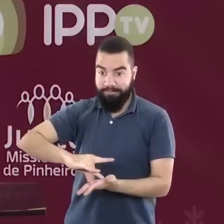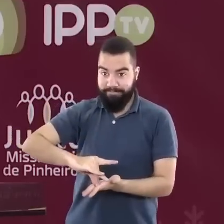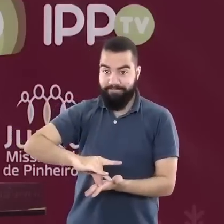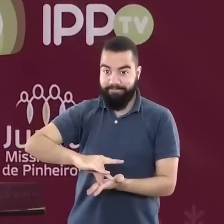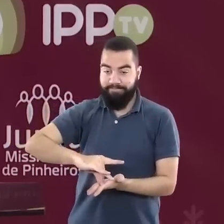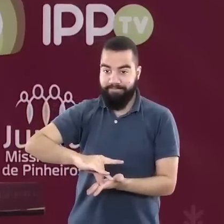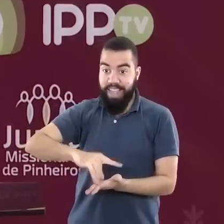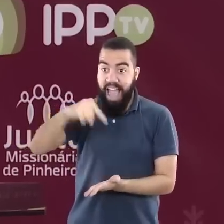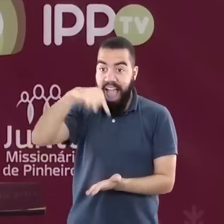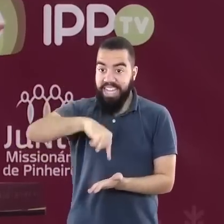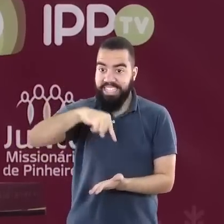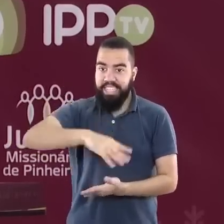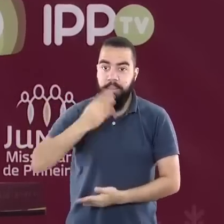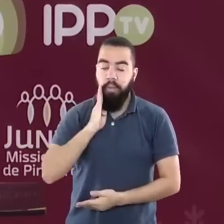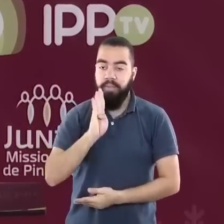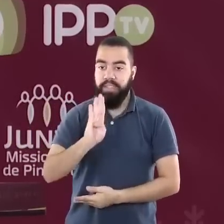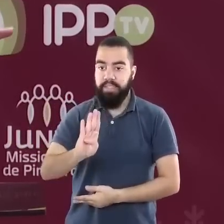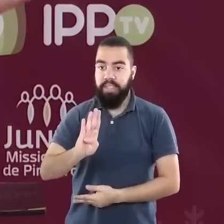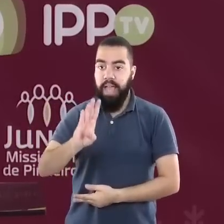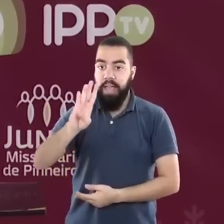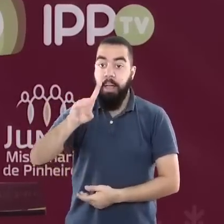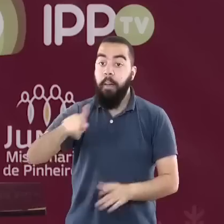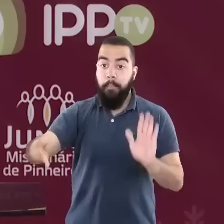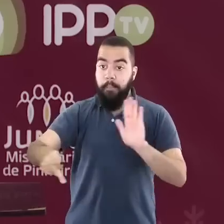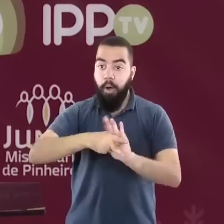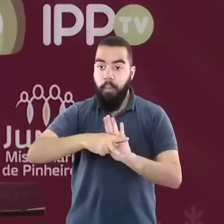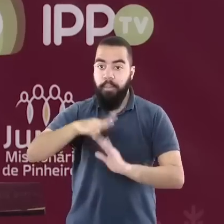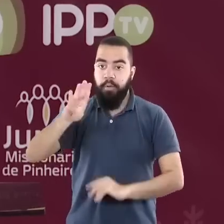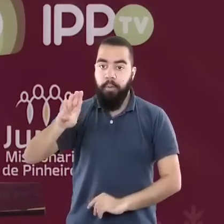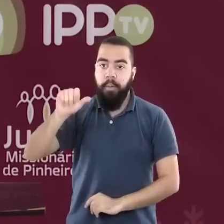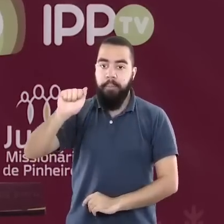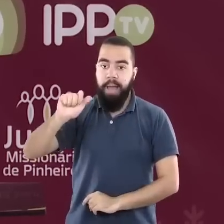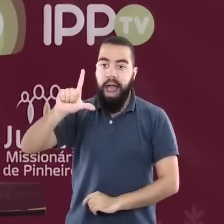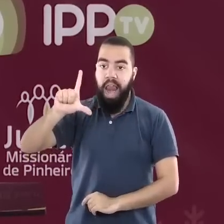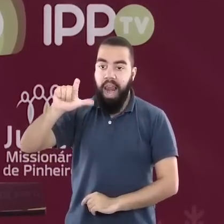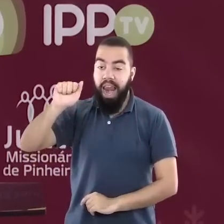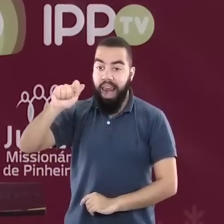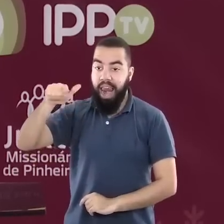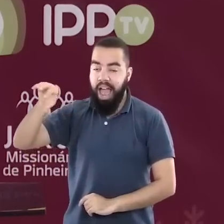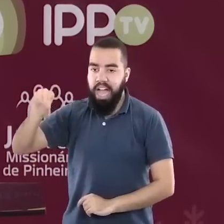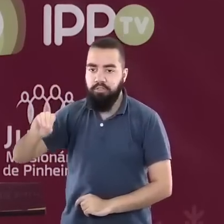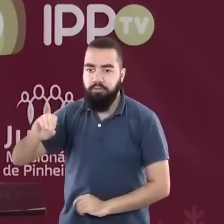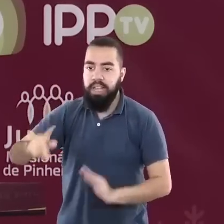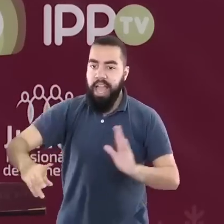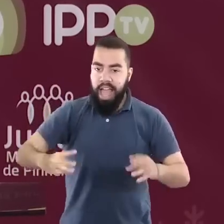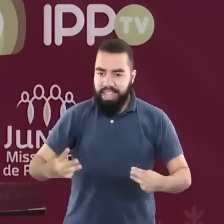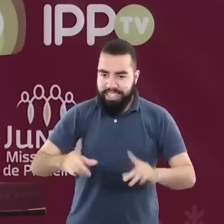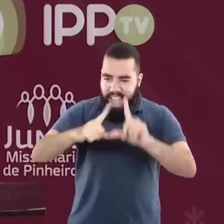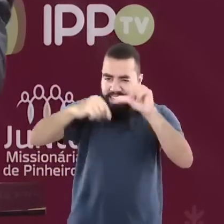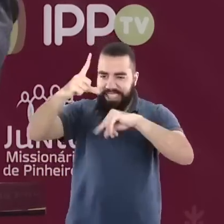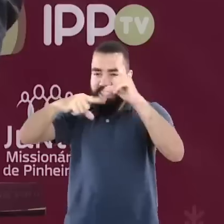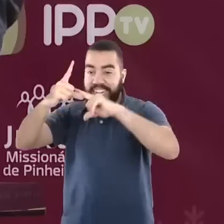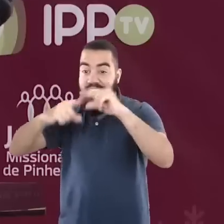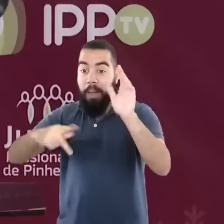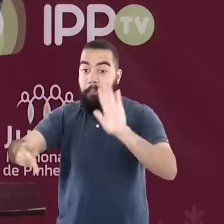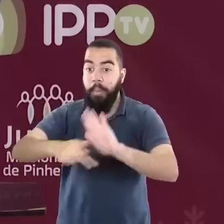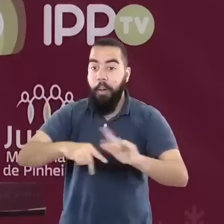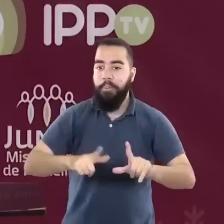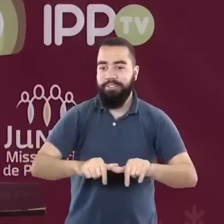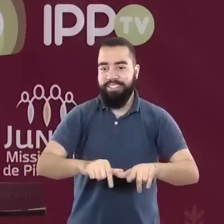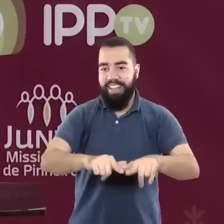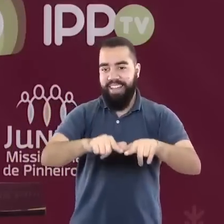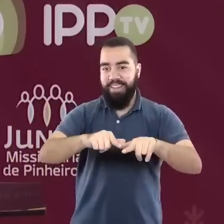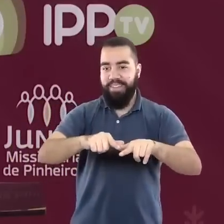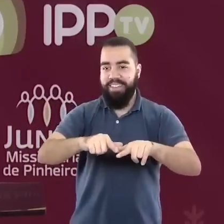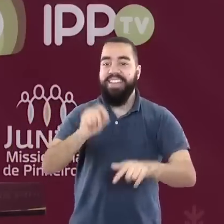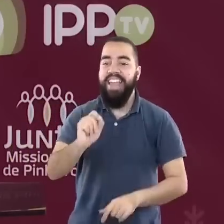está a profecia de balão da estrela de Jacó apontando para o Messias e eles não viram uma estrela